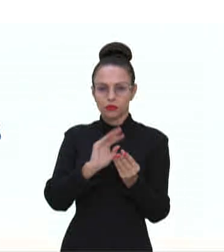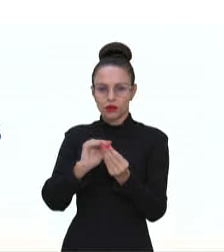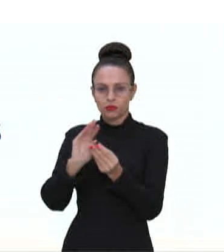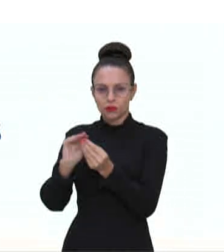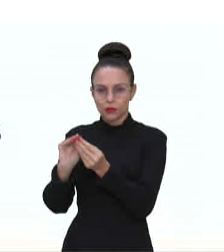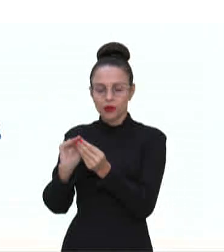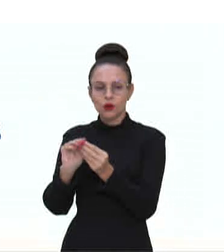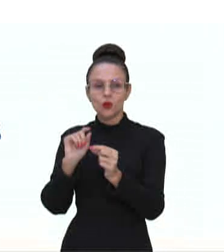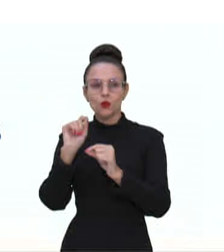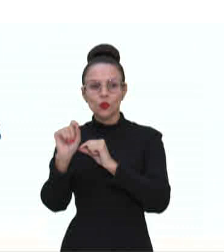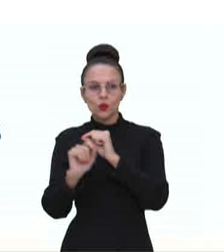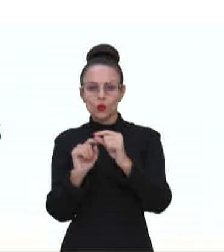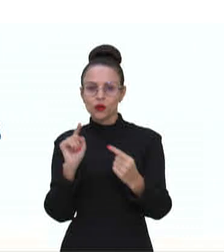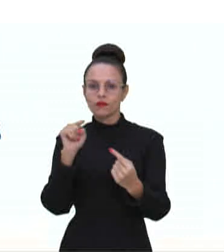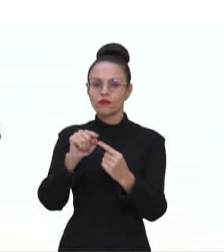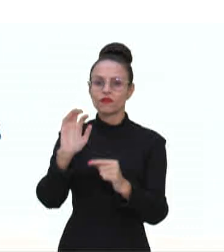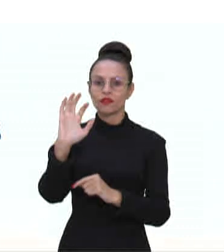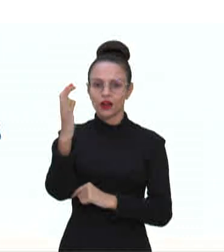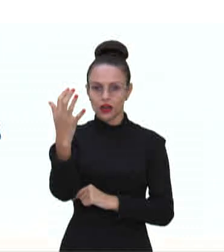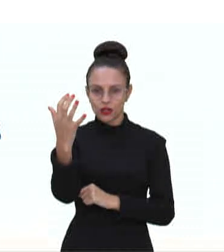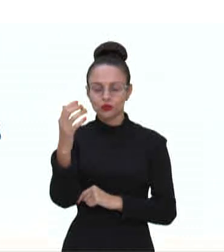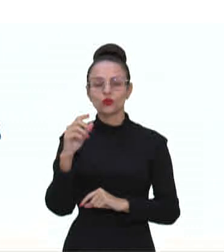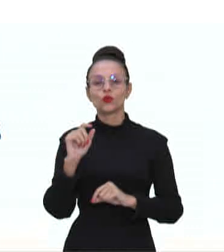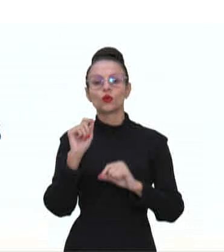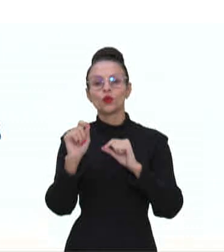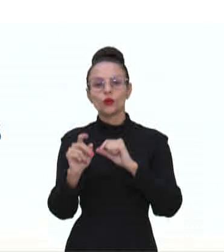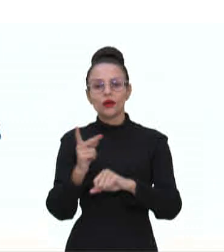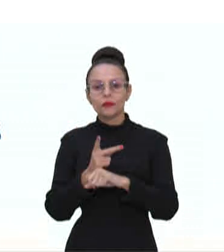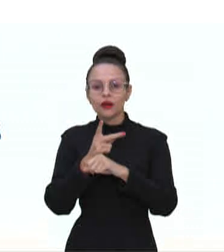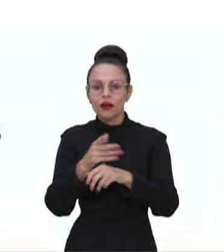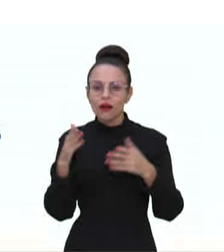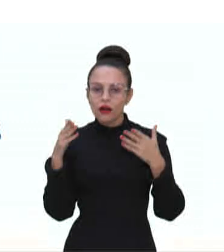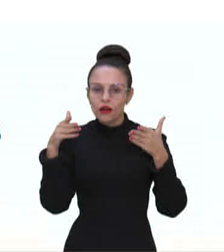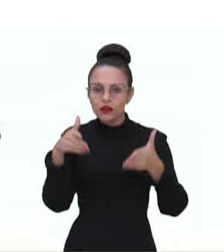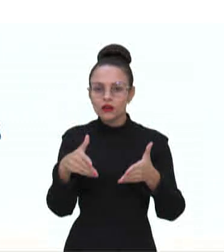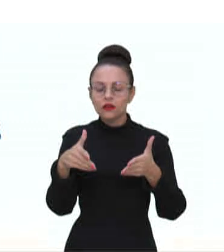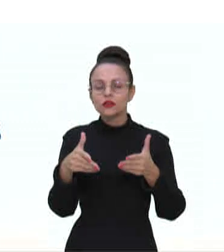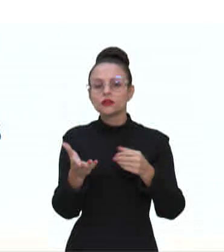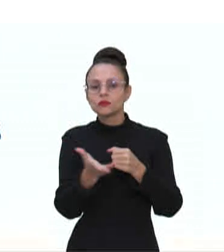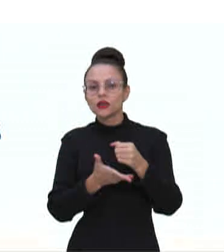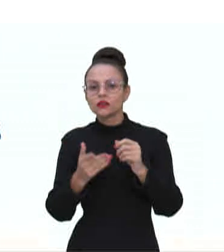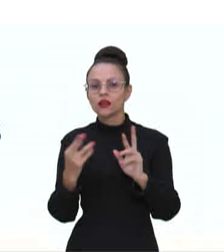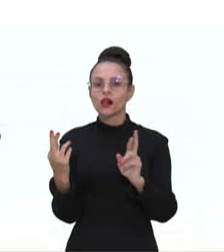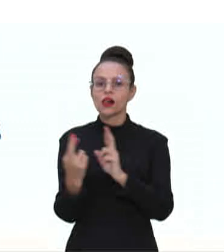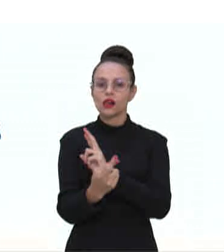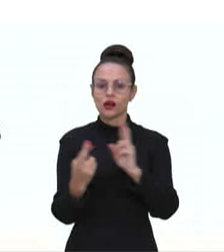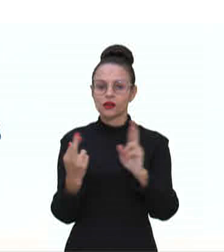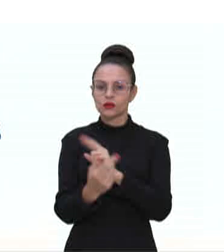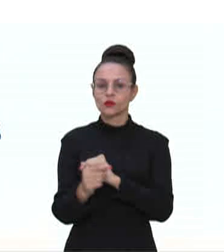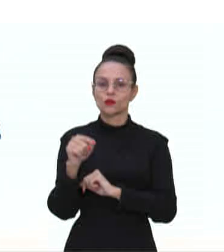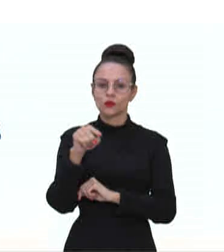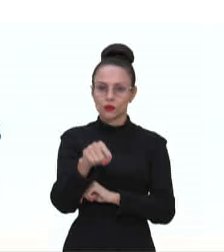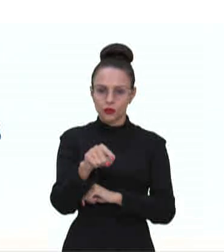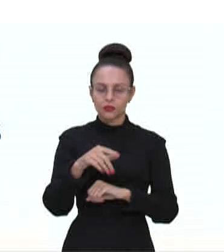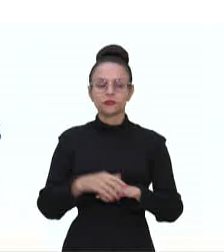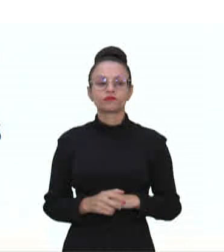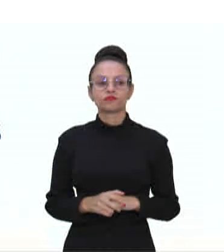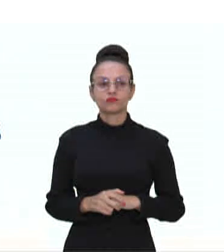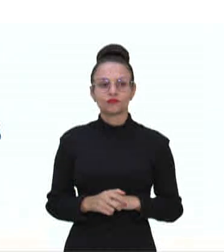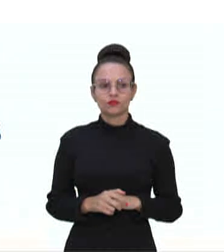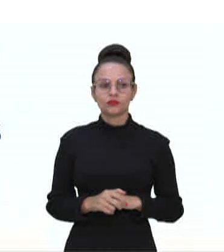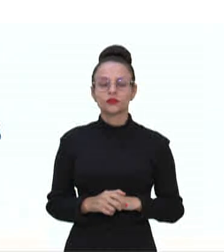peculiares condizentes ao fato, procurando se ater aos traços básicos relacionados às seguintes